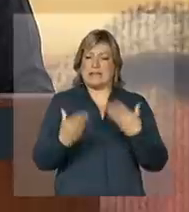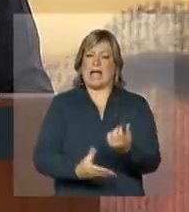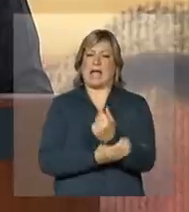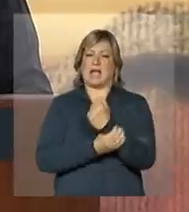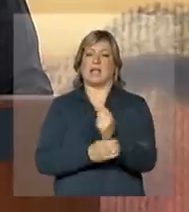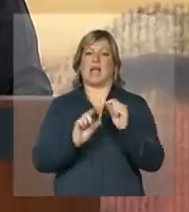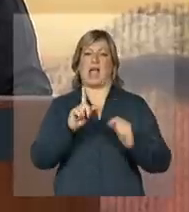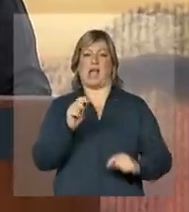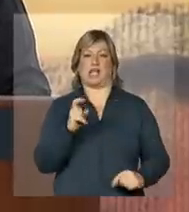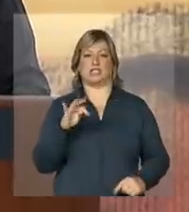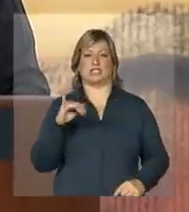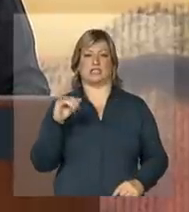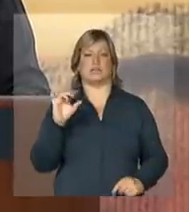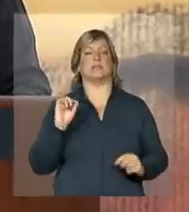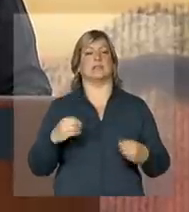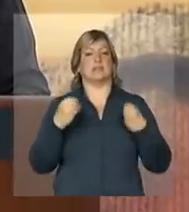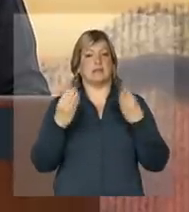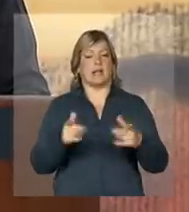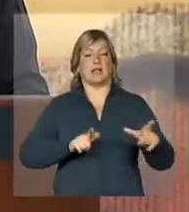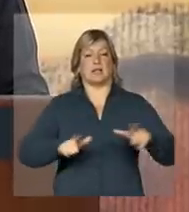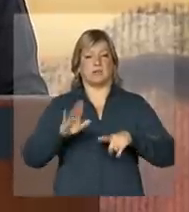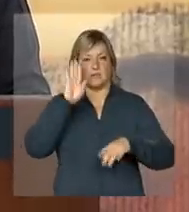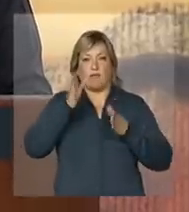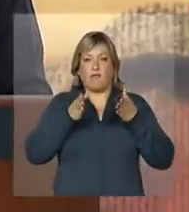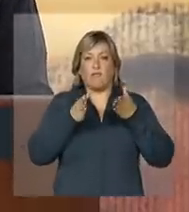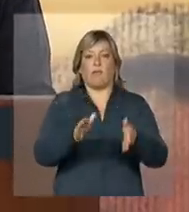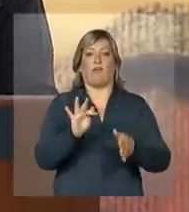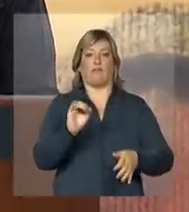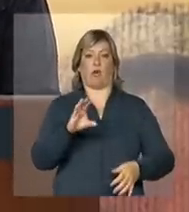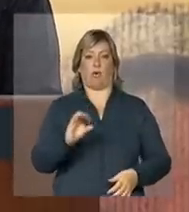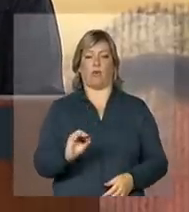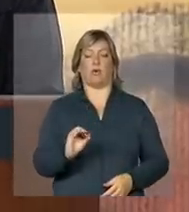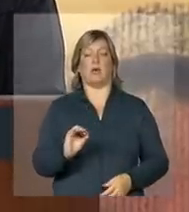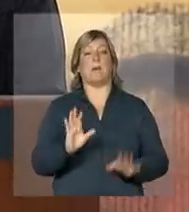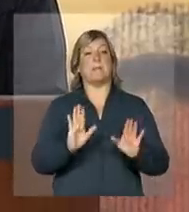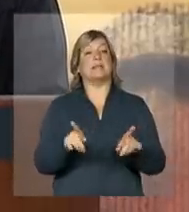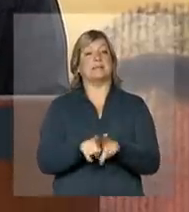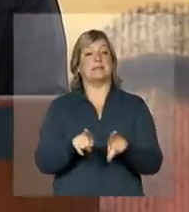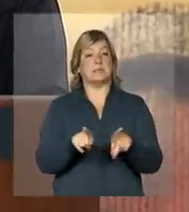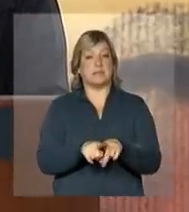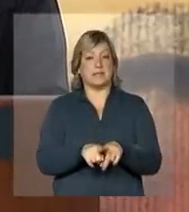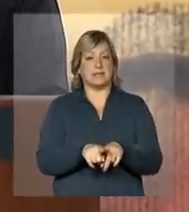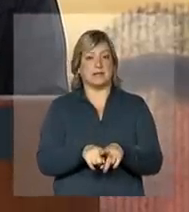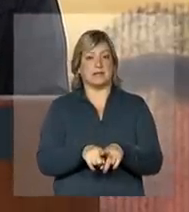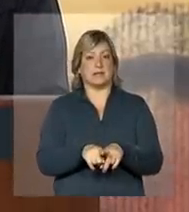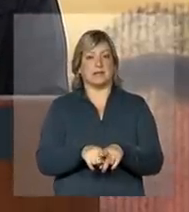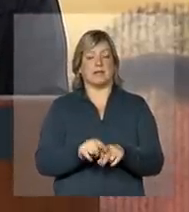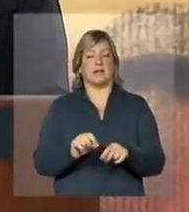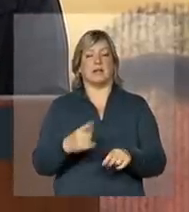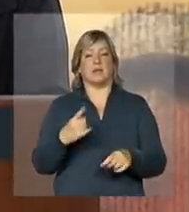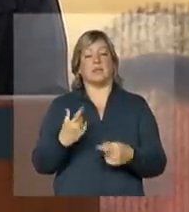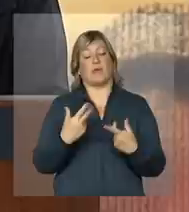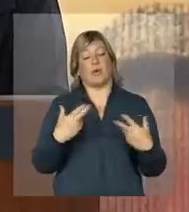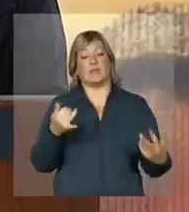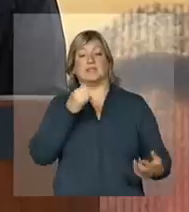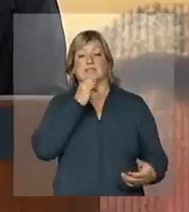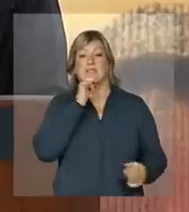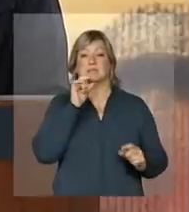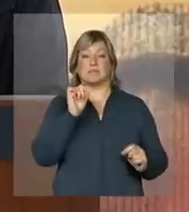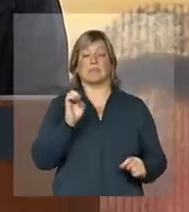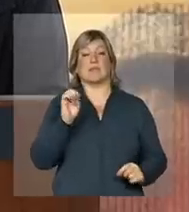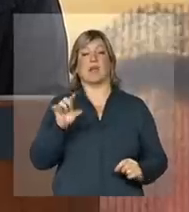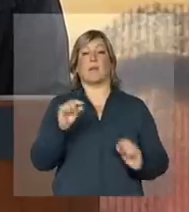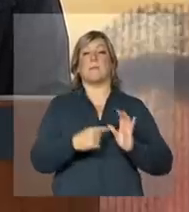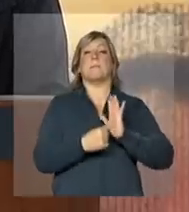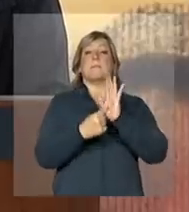boa focalização das nossas ações mas também é revelador de uma triste realidade que são os